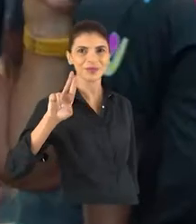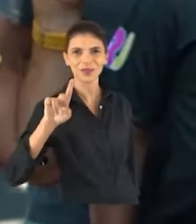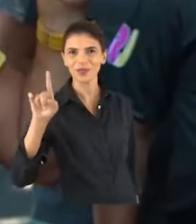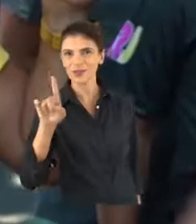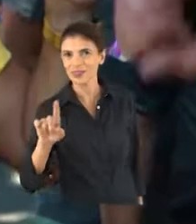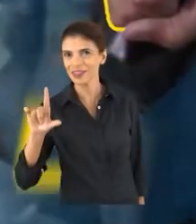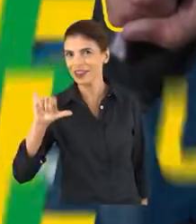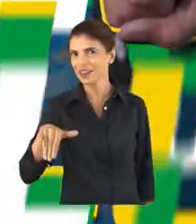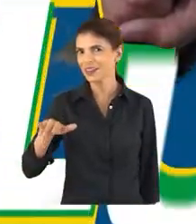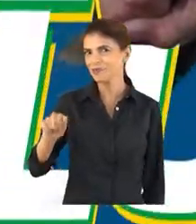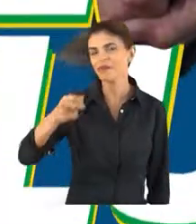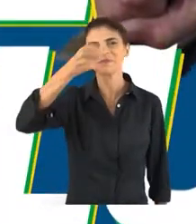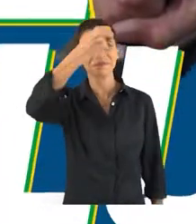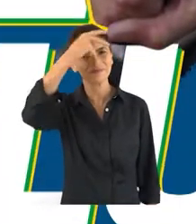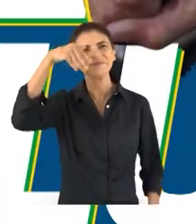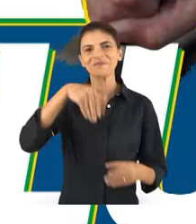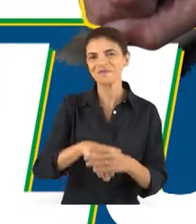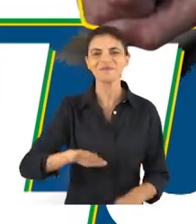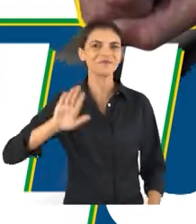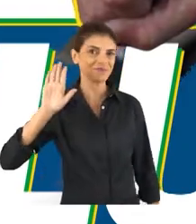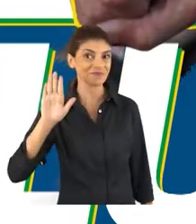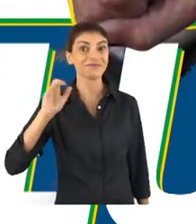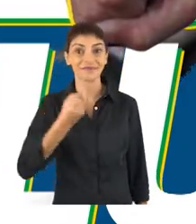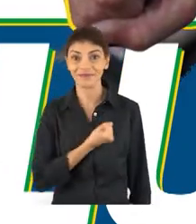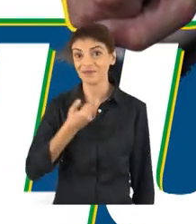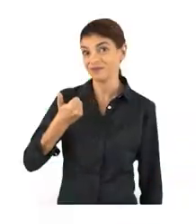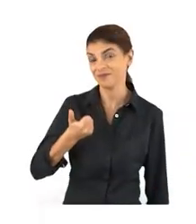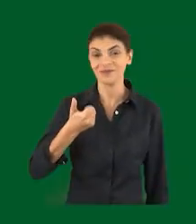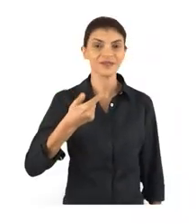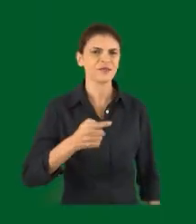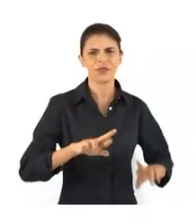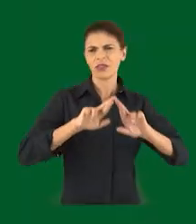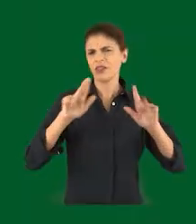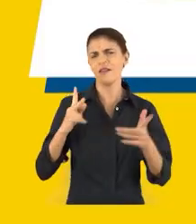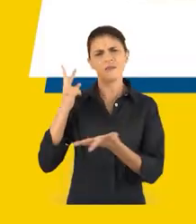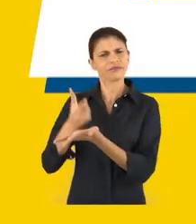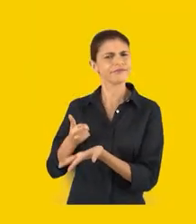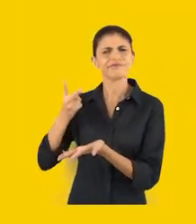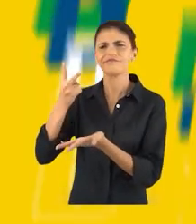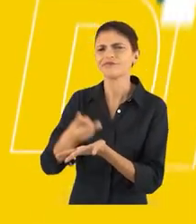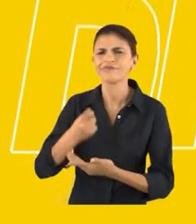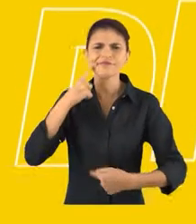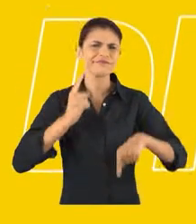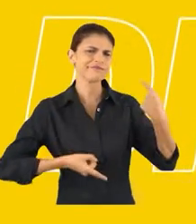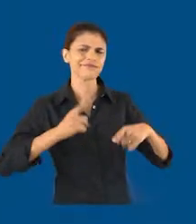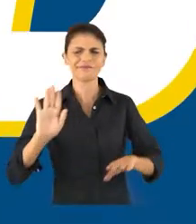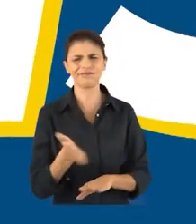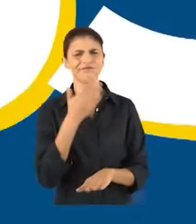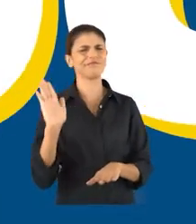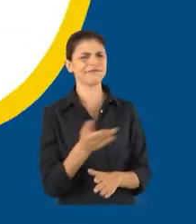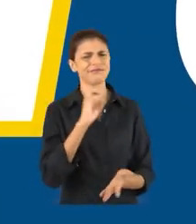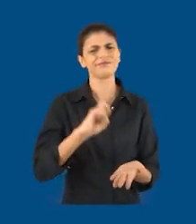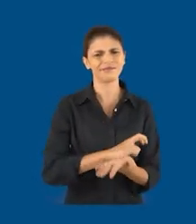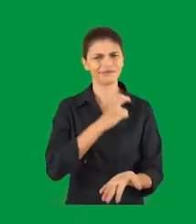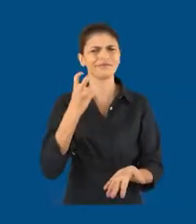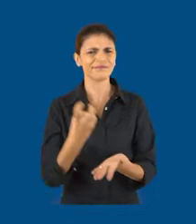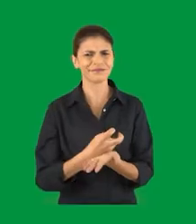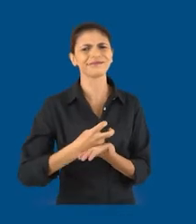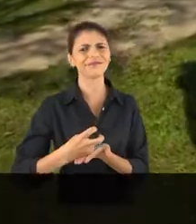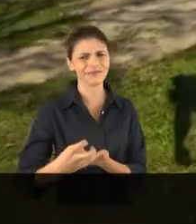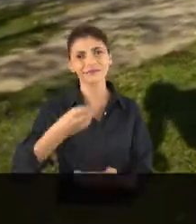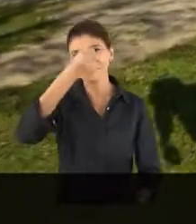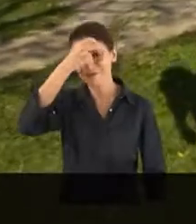Ricardo Luiz Lima, 17. Esse é diferente disso tudo que está